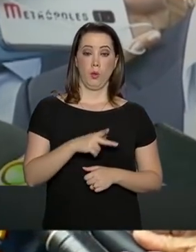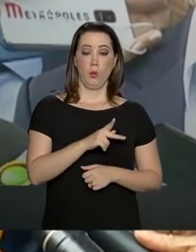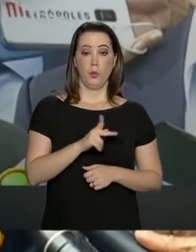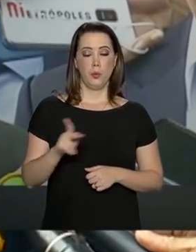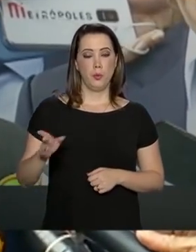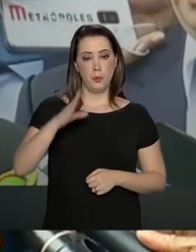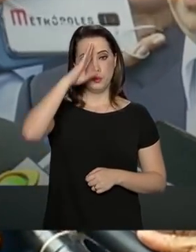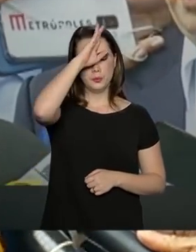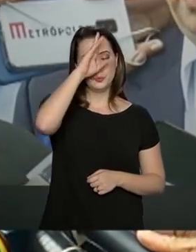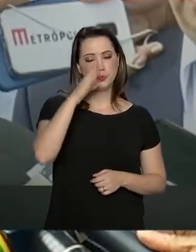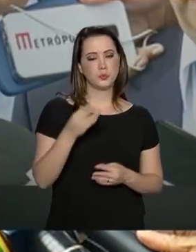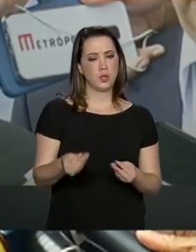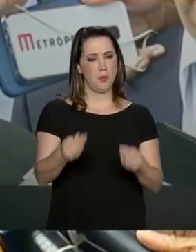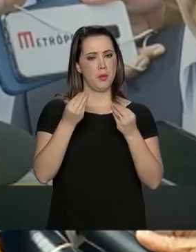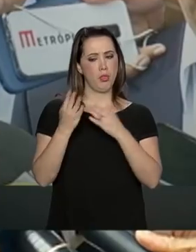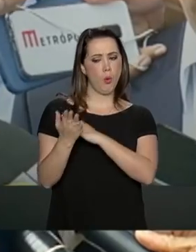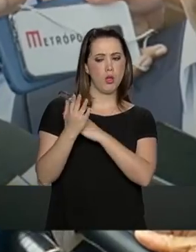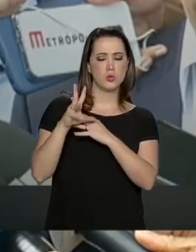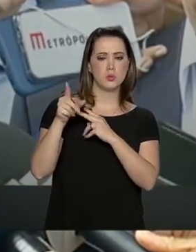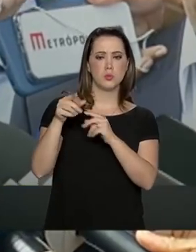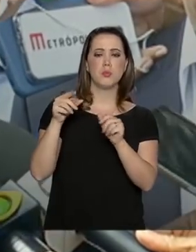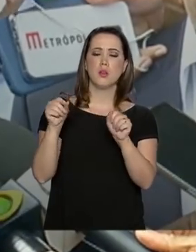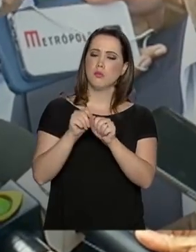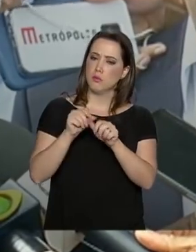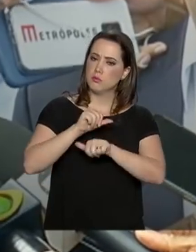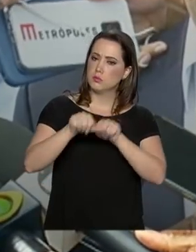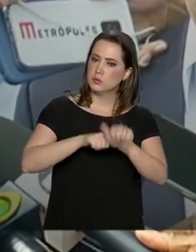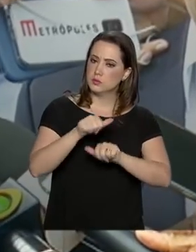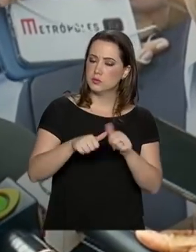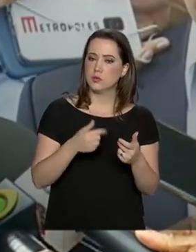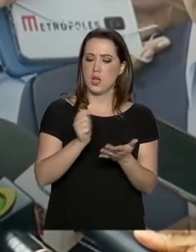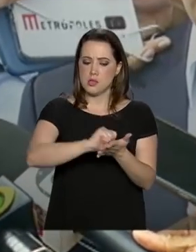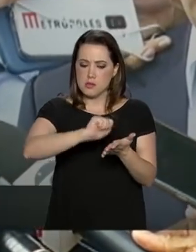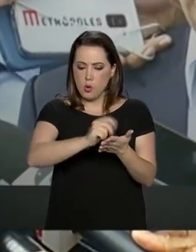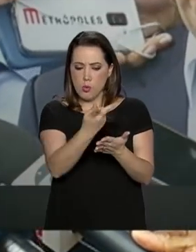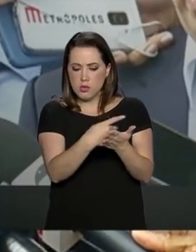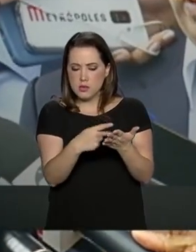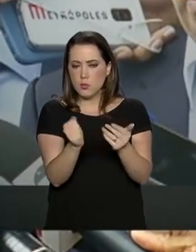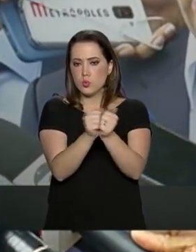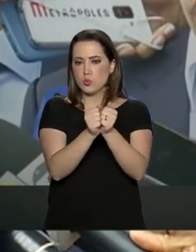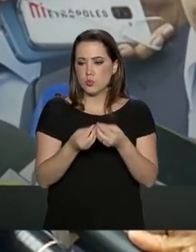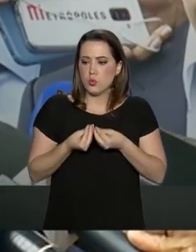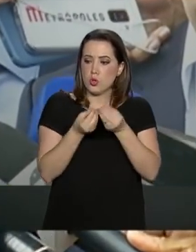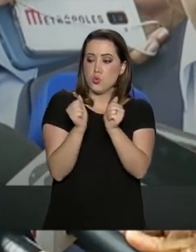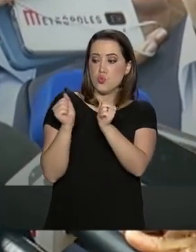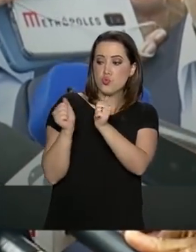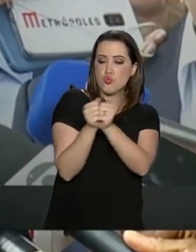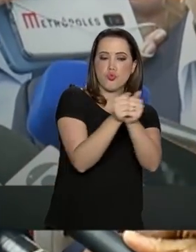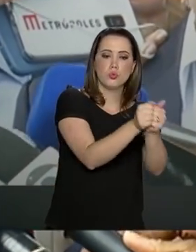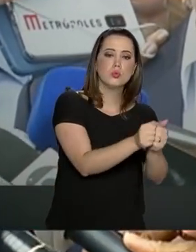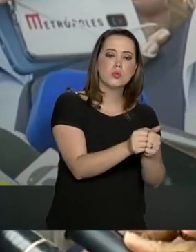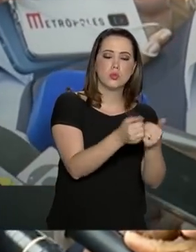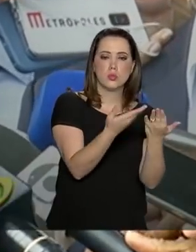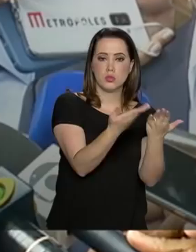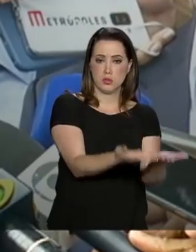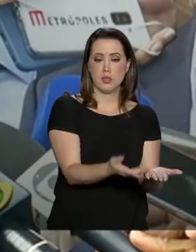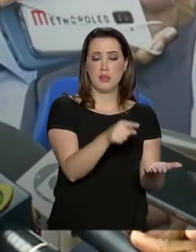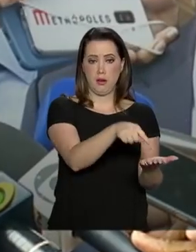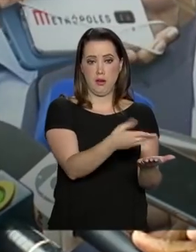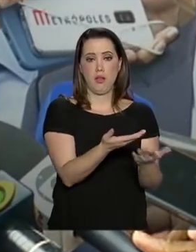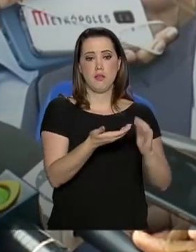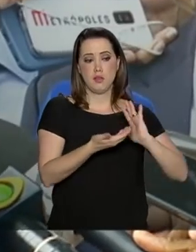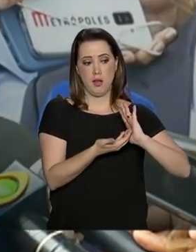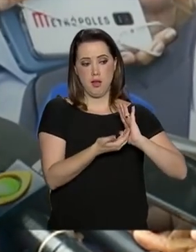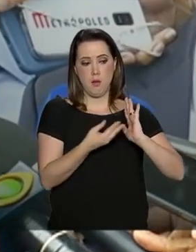apoio para fazer a reforma. Ele desenhou, assinou e foi lá comigo entregar para o presidente Rodrigo Maia na Câmara de